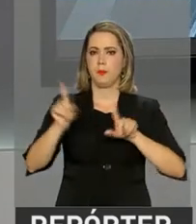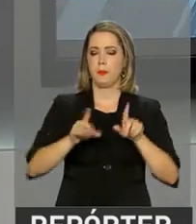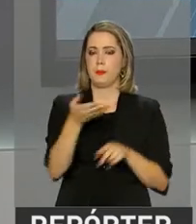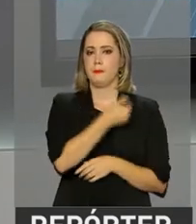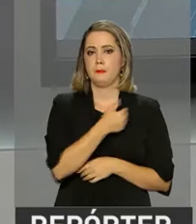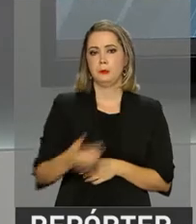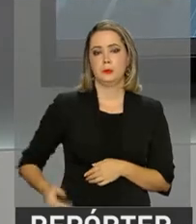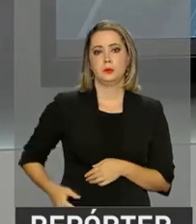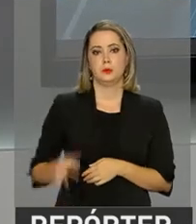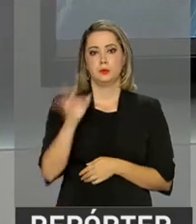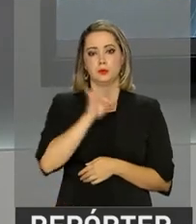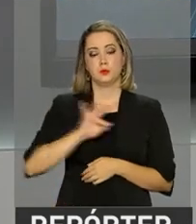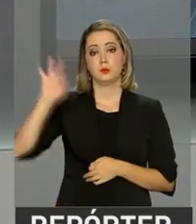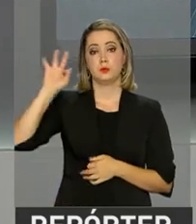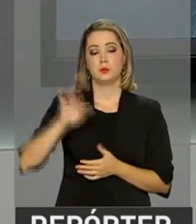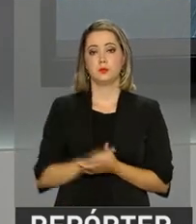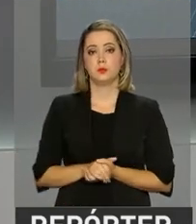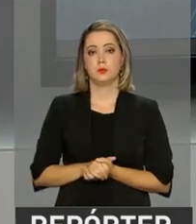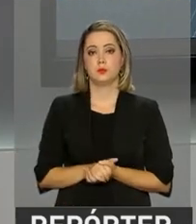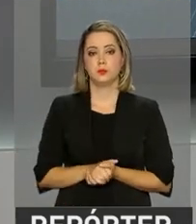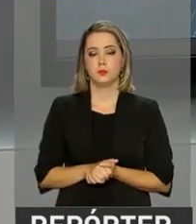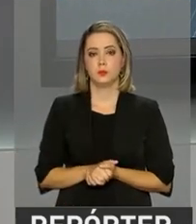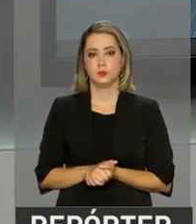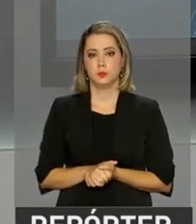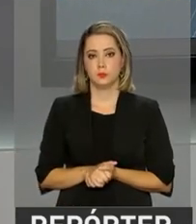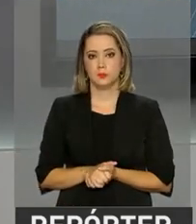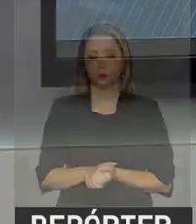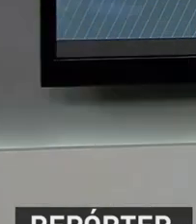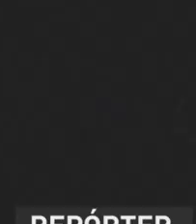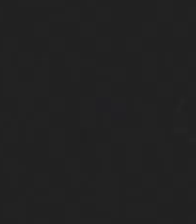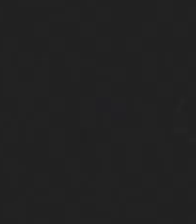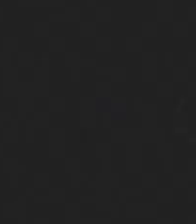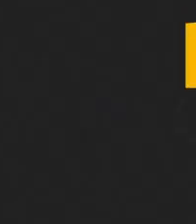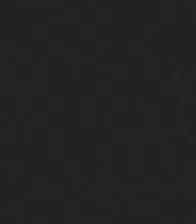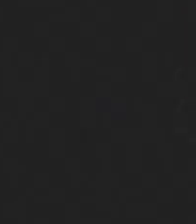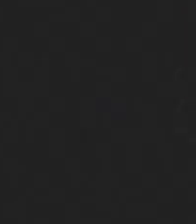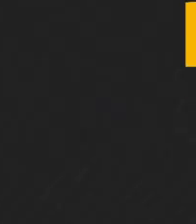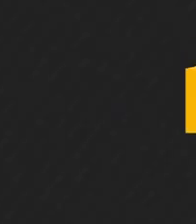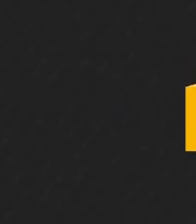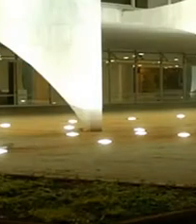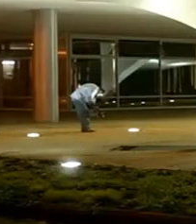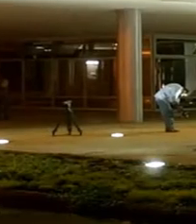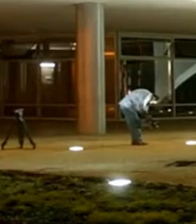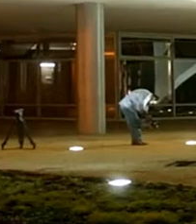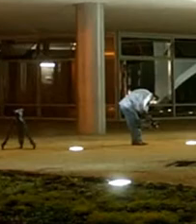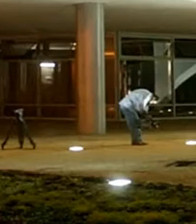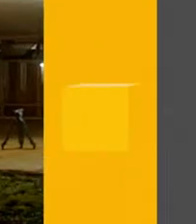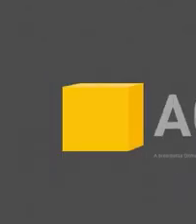gente aqui na NBR, a TV do Governo Federal. We'll be right back.